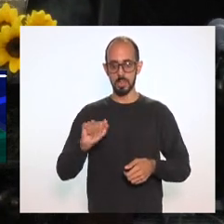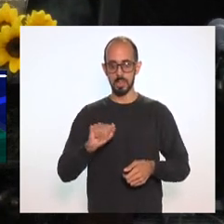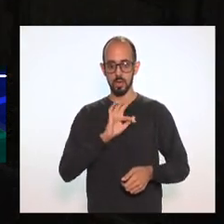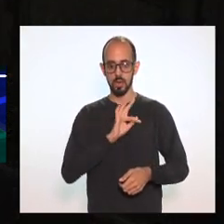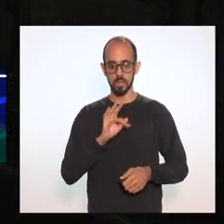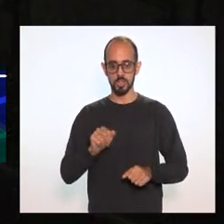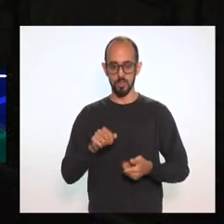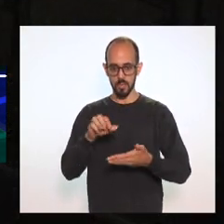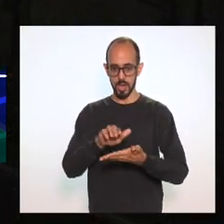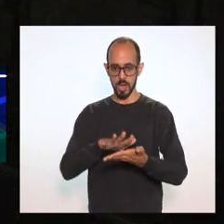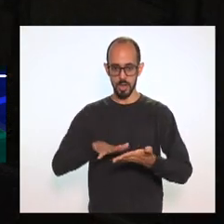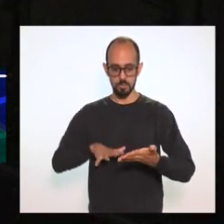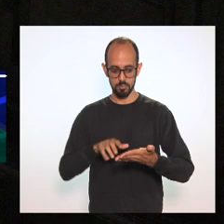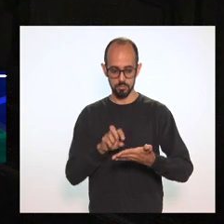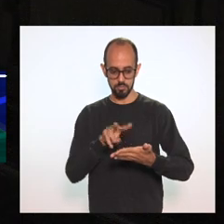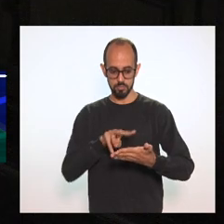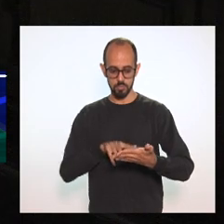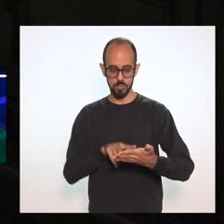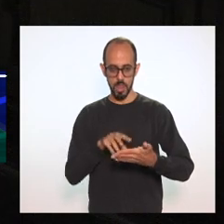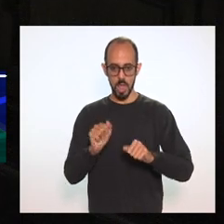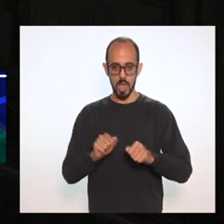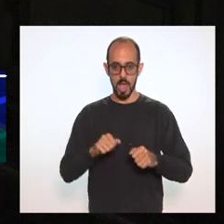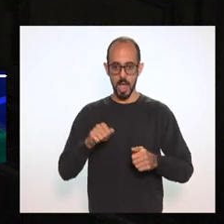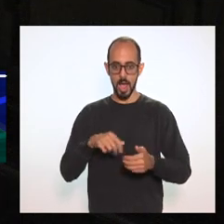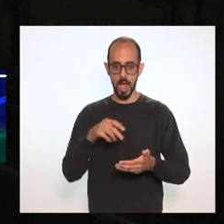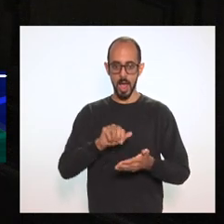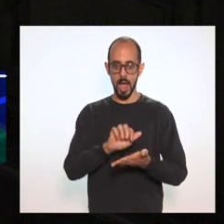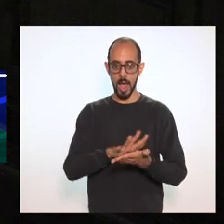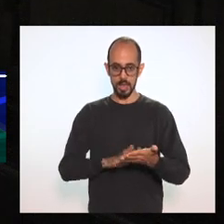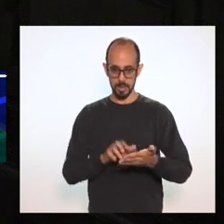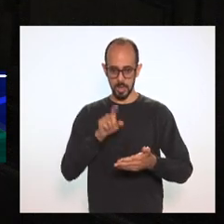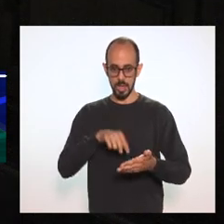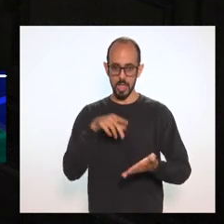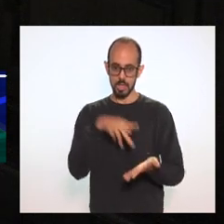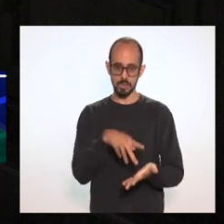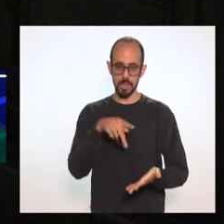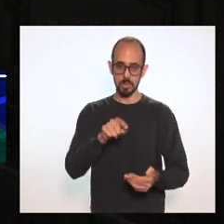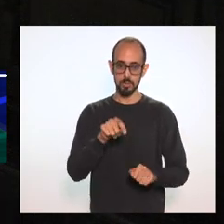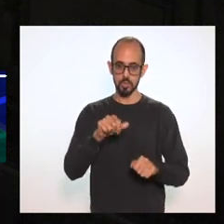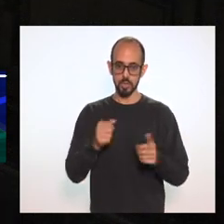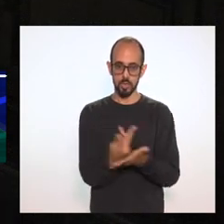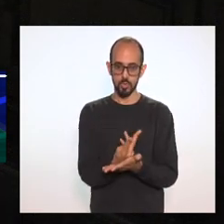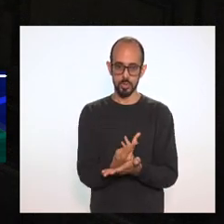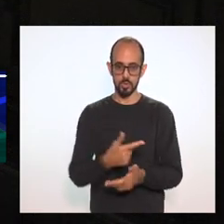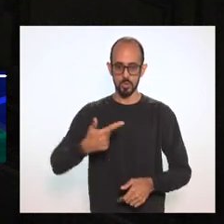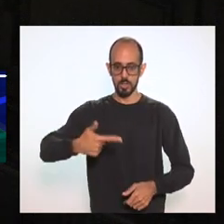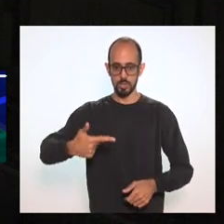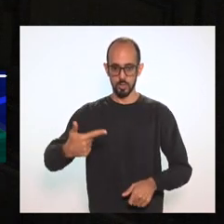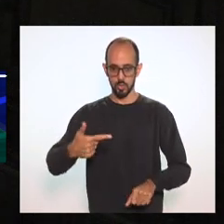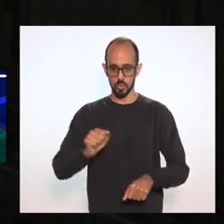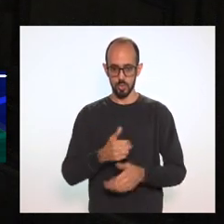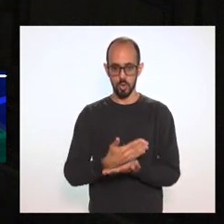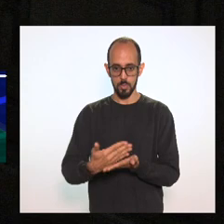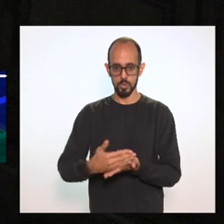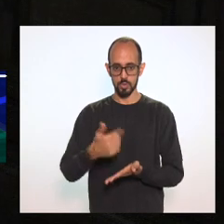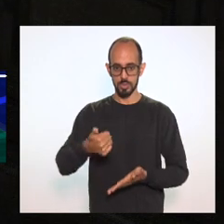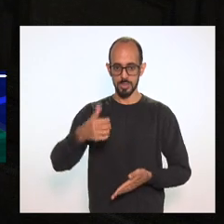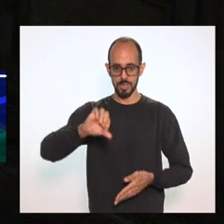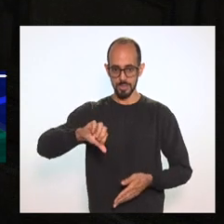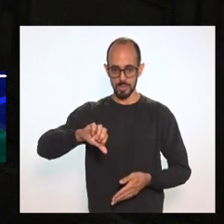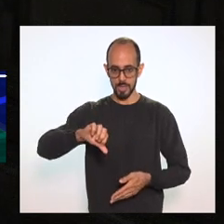anterior reflete com exatidão o ocorrido na 52ª sessão extraordinária aqui iniciada